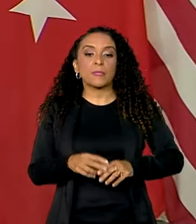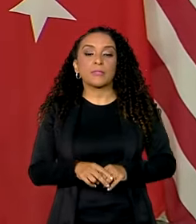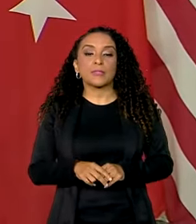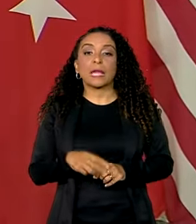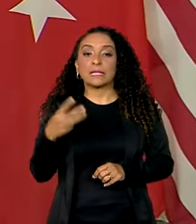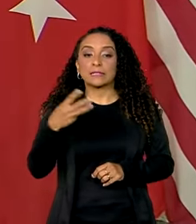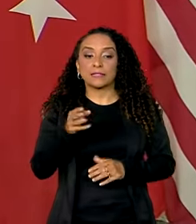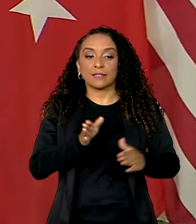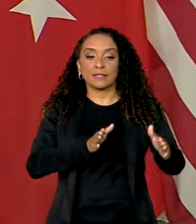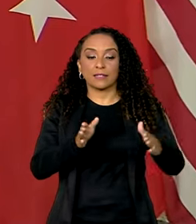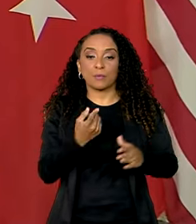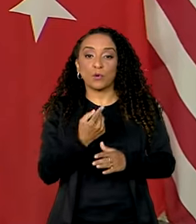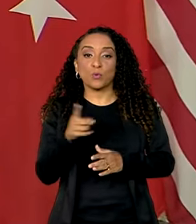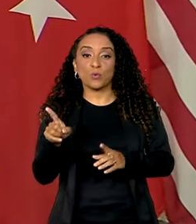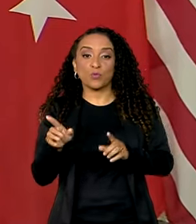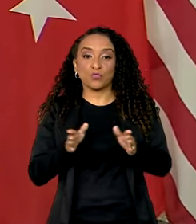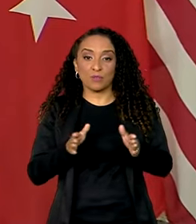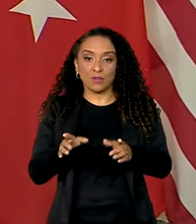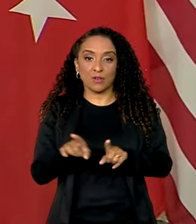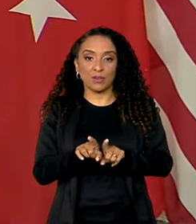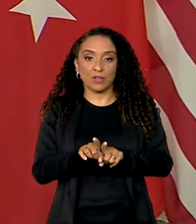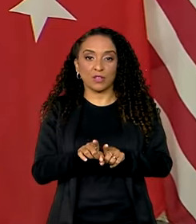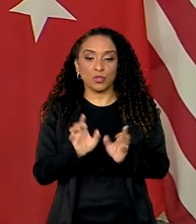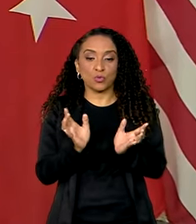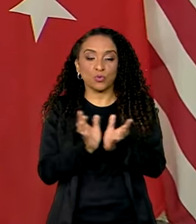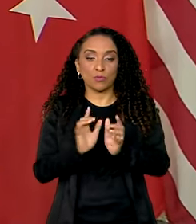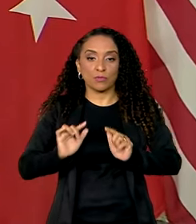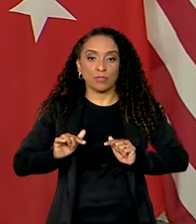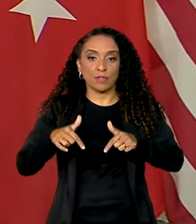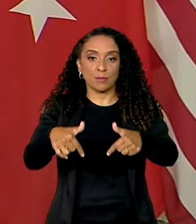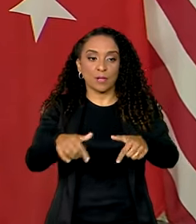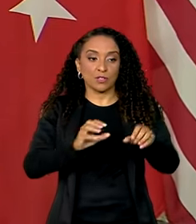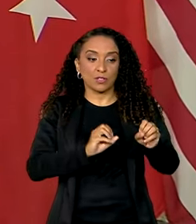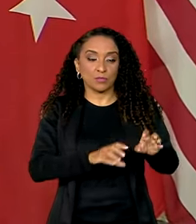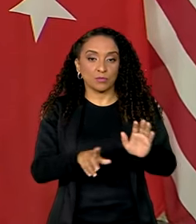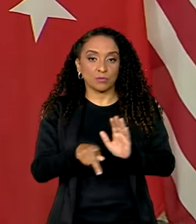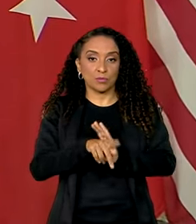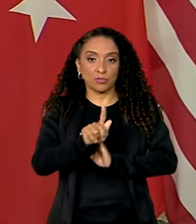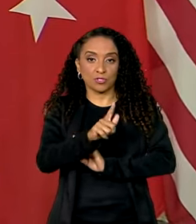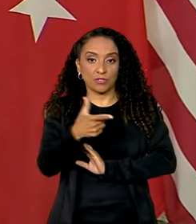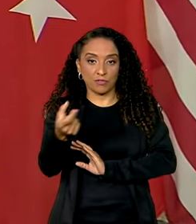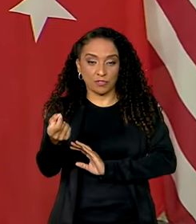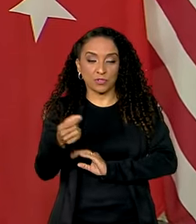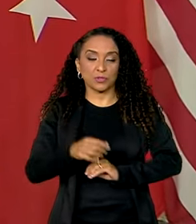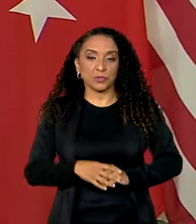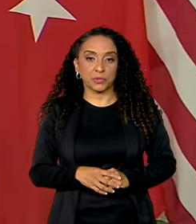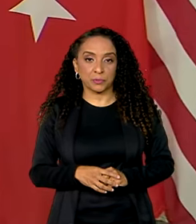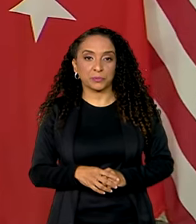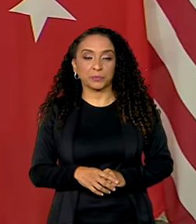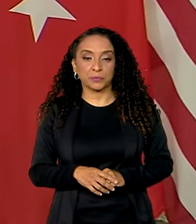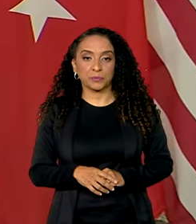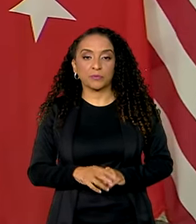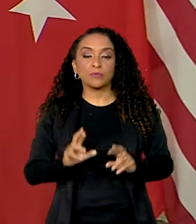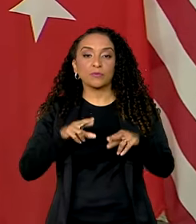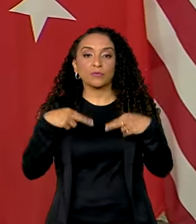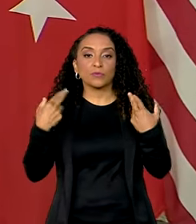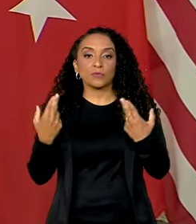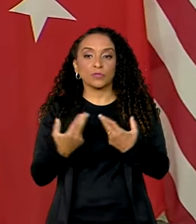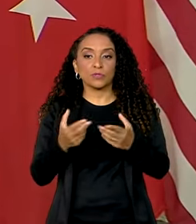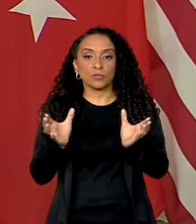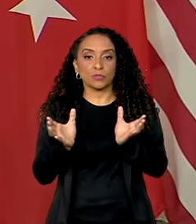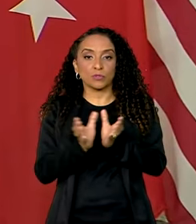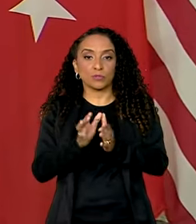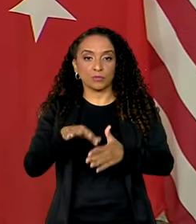e a terceira etapa e última etapa do Grupo de Trabalho de Educação do G20. A reunião de cúpula